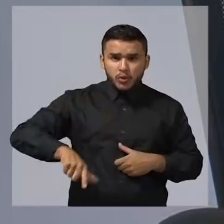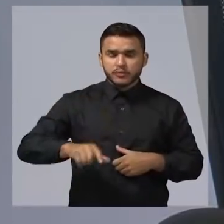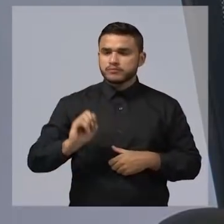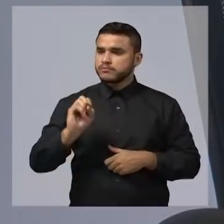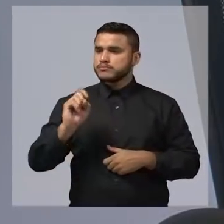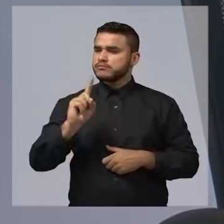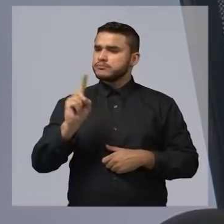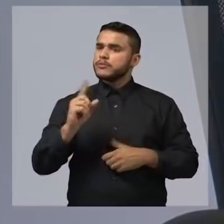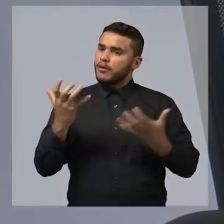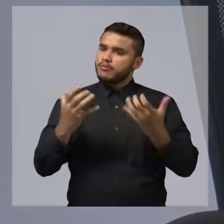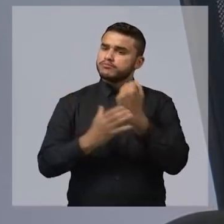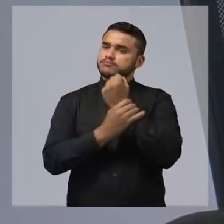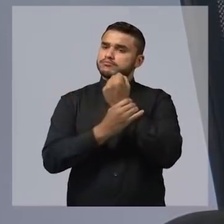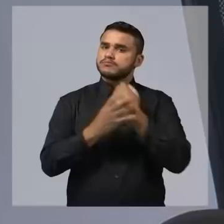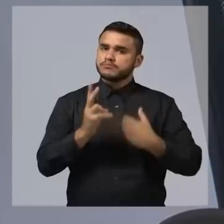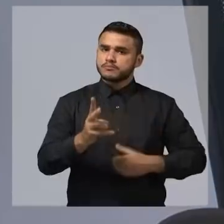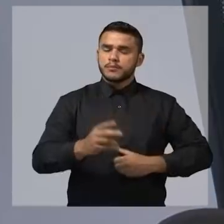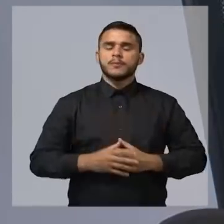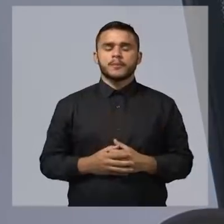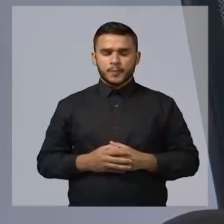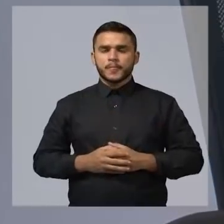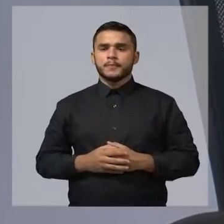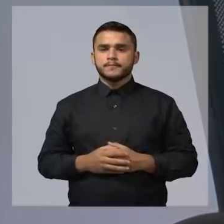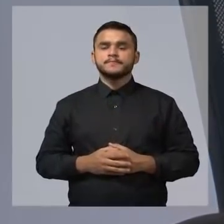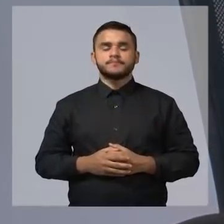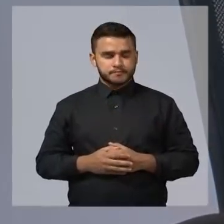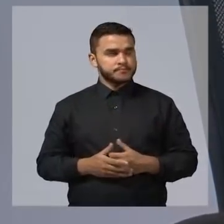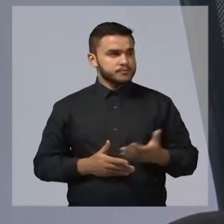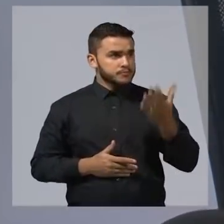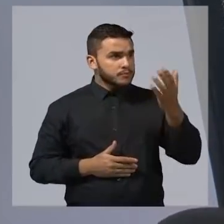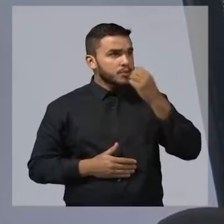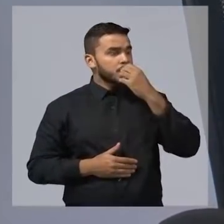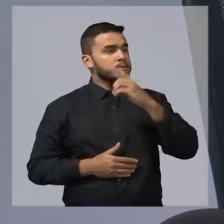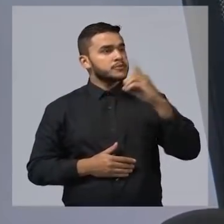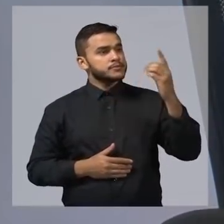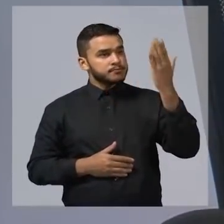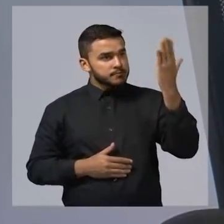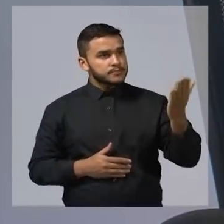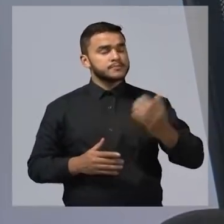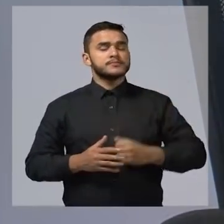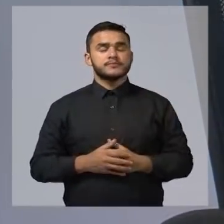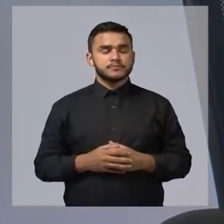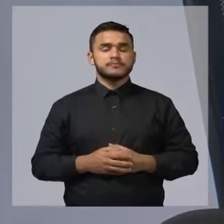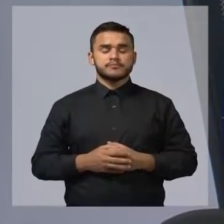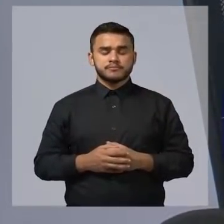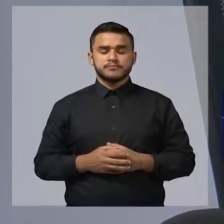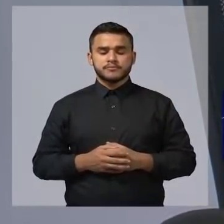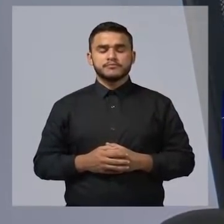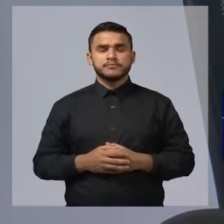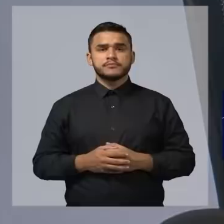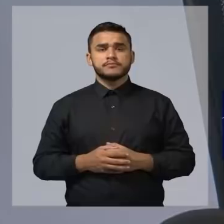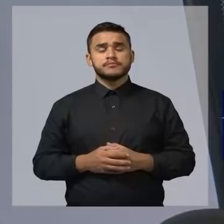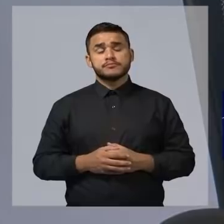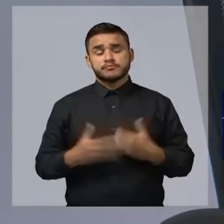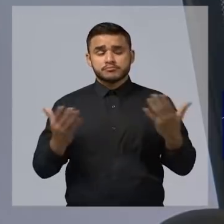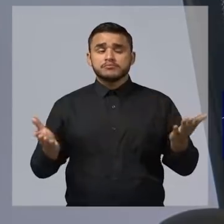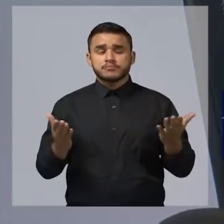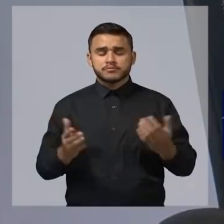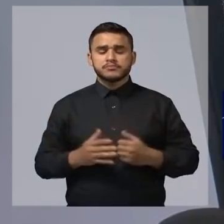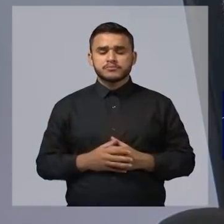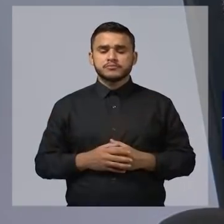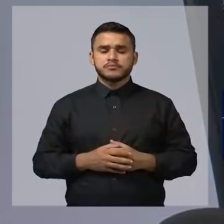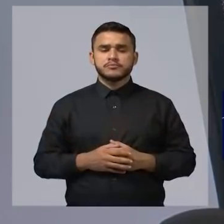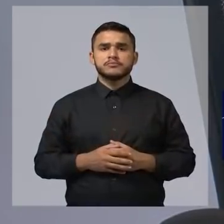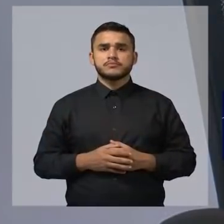precisando. Bom dia a todos, bom dia senhores. A questão é